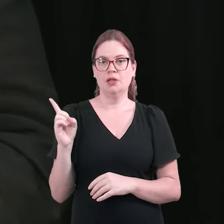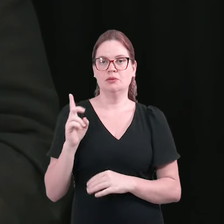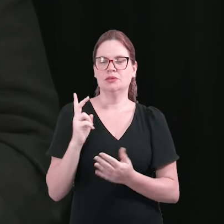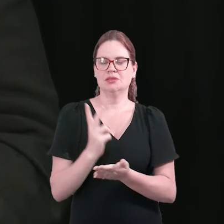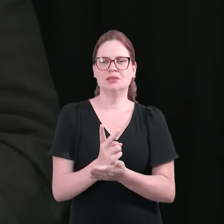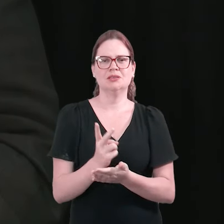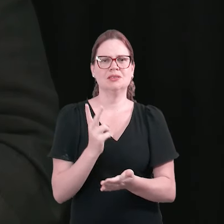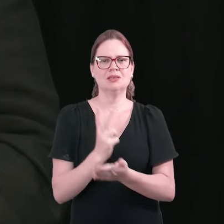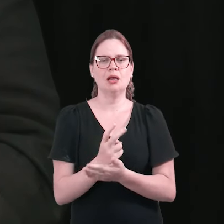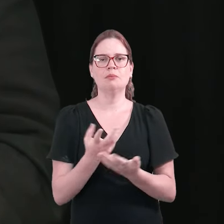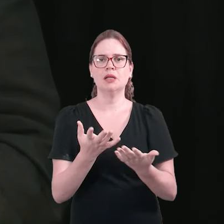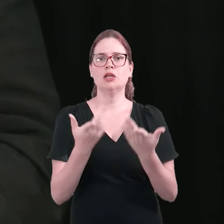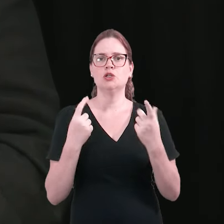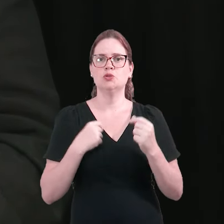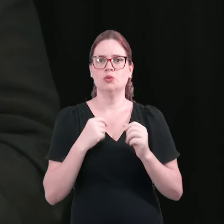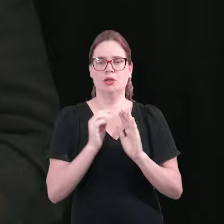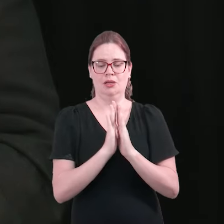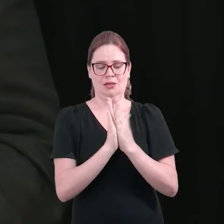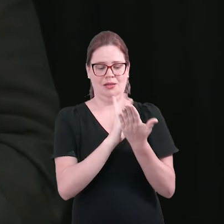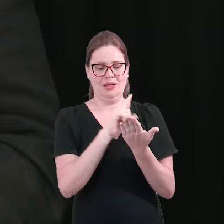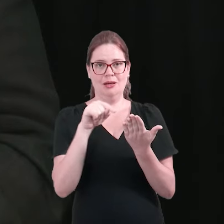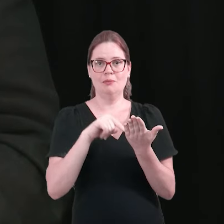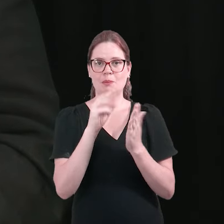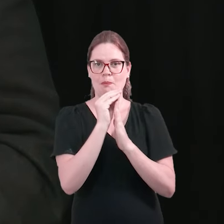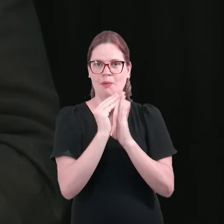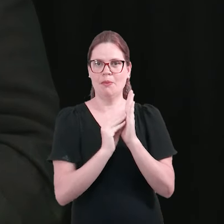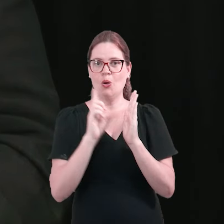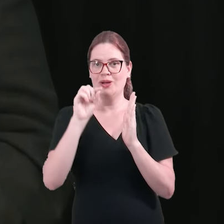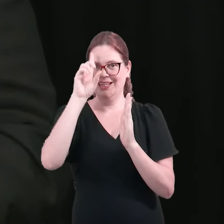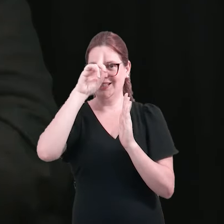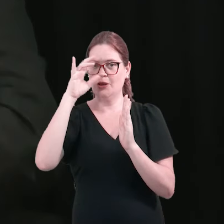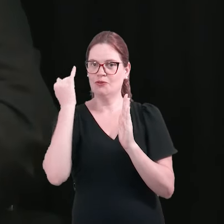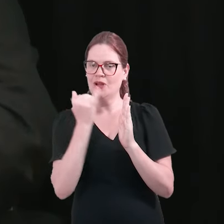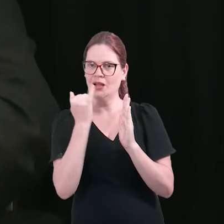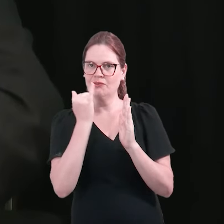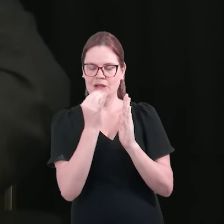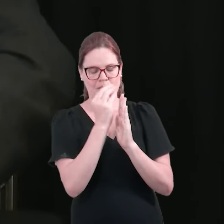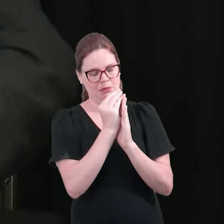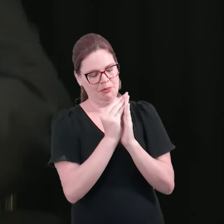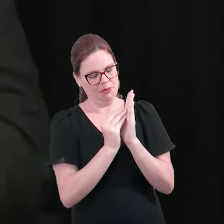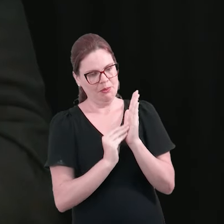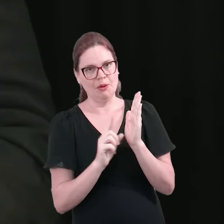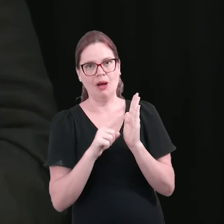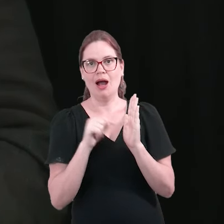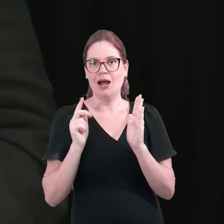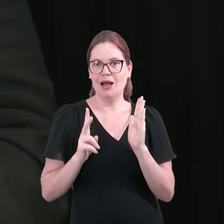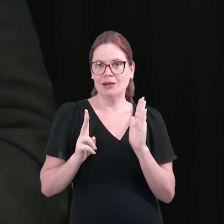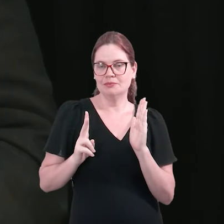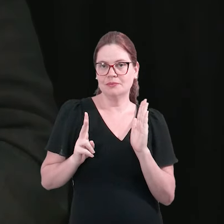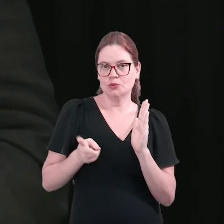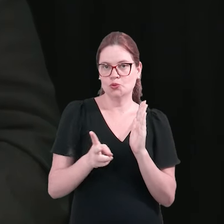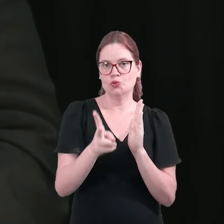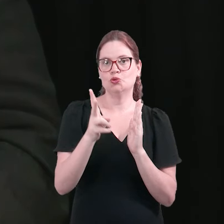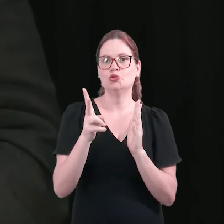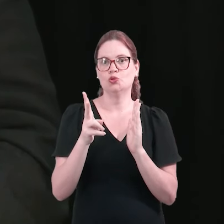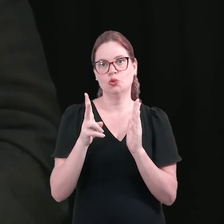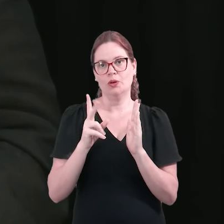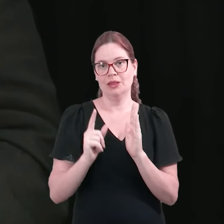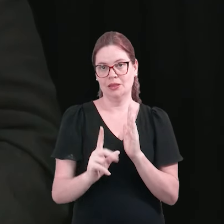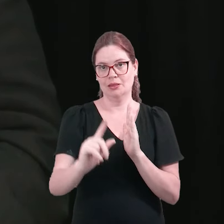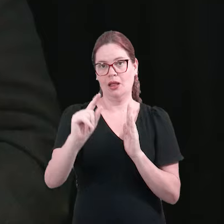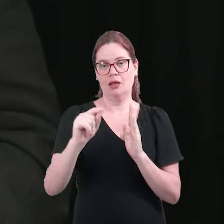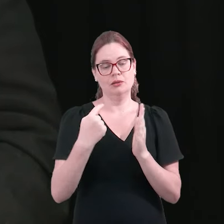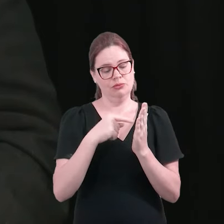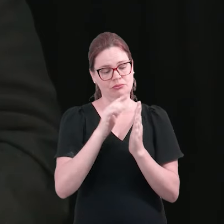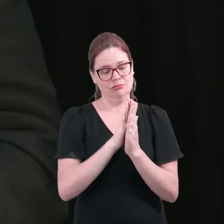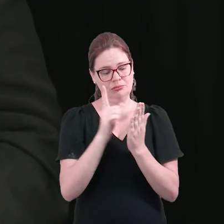palavra maravilhosa. E aqui nós vamos falar um pouco também da própria Bíblia, né, como a palavra de Deus.